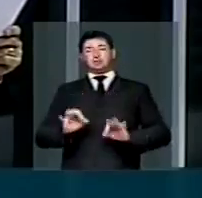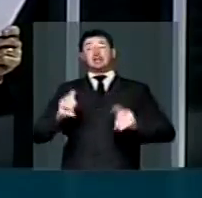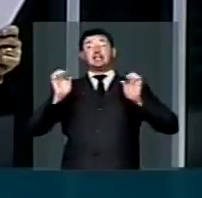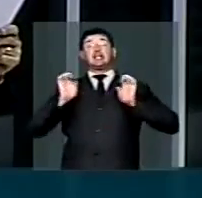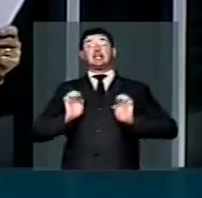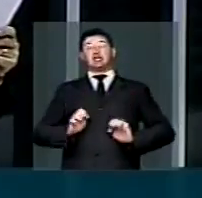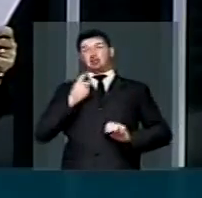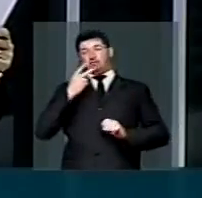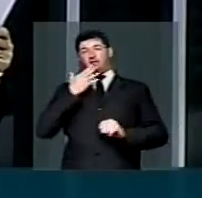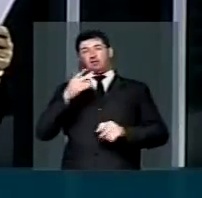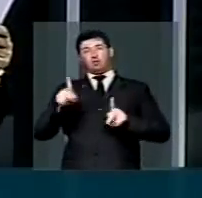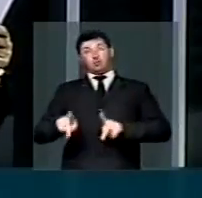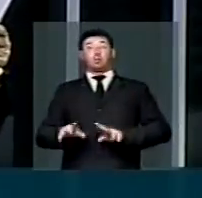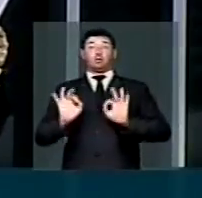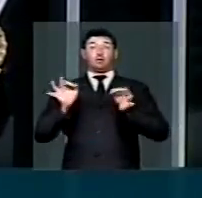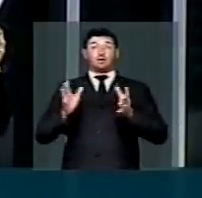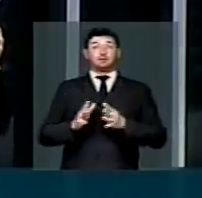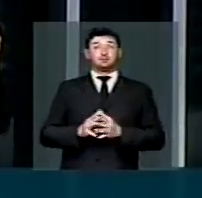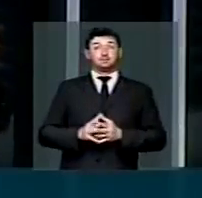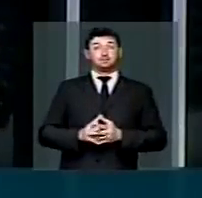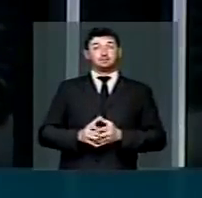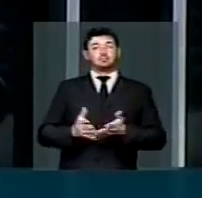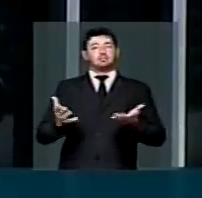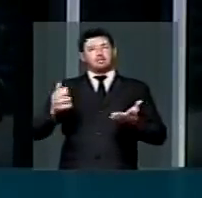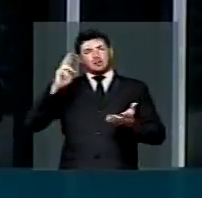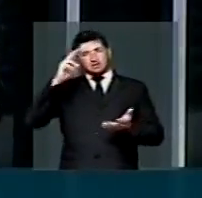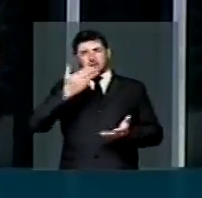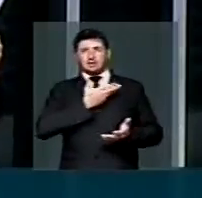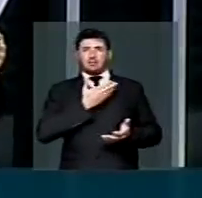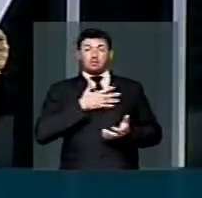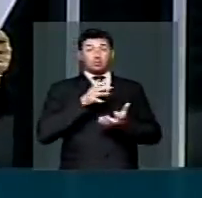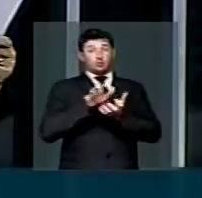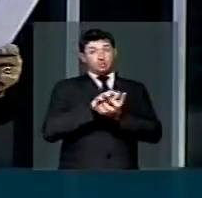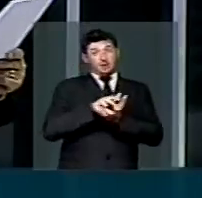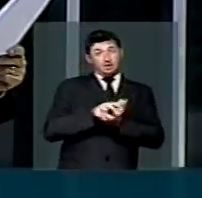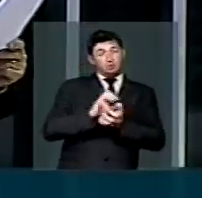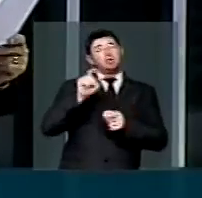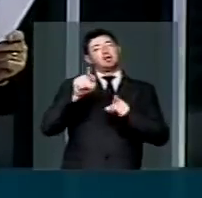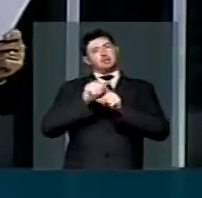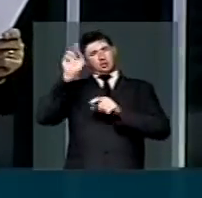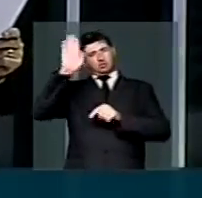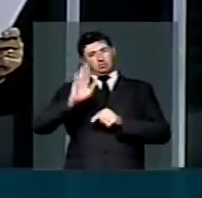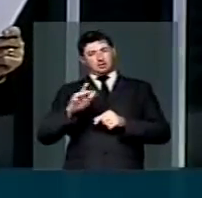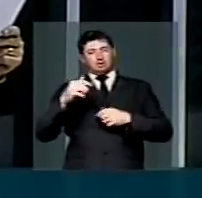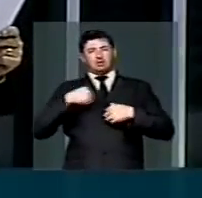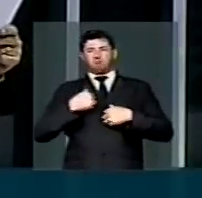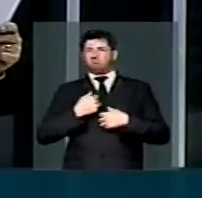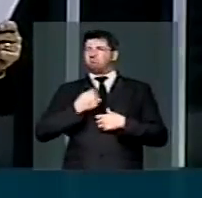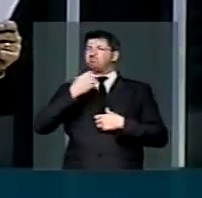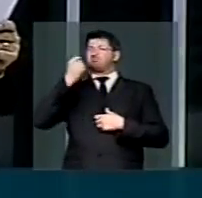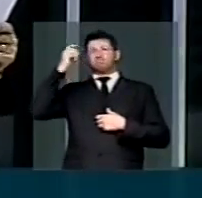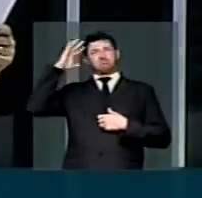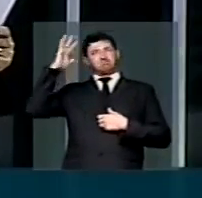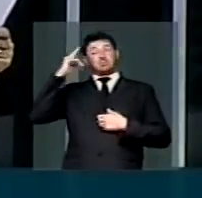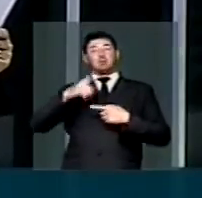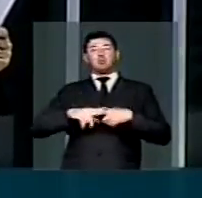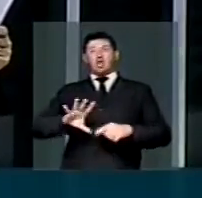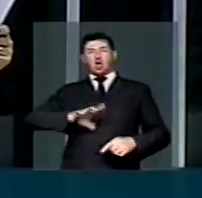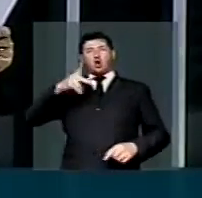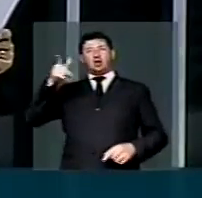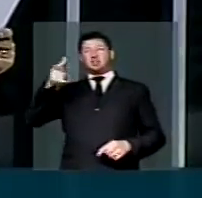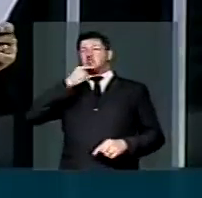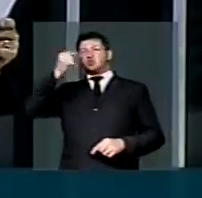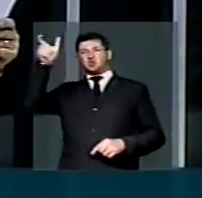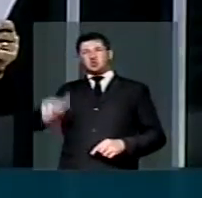paraense. Meus irmãos e amigos, pernambucanos e brasileiros, o que me intriga é a ousadia